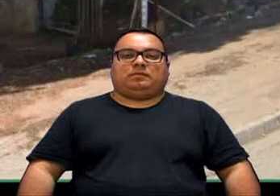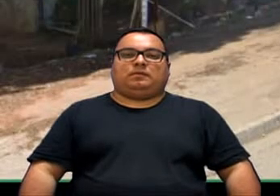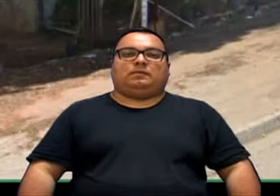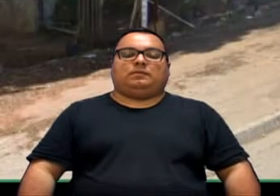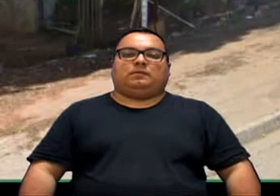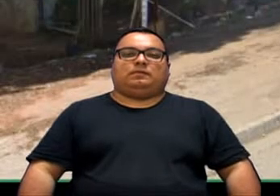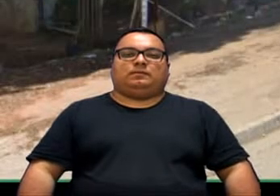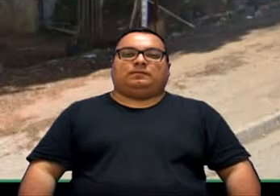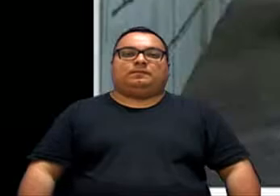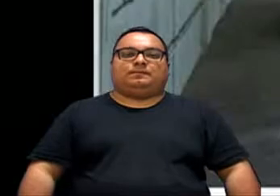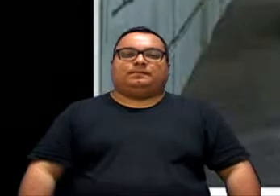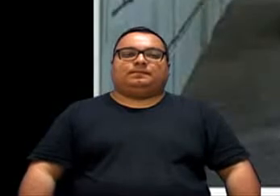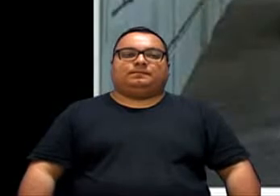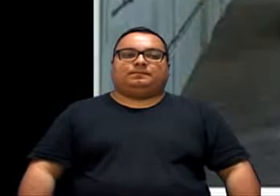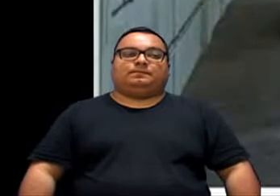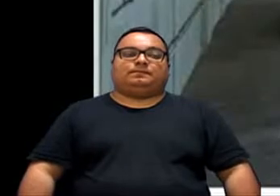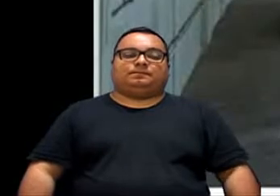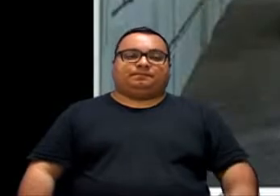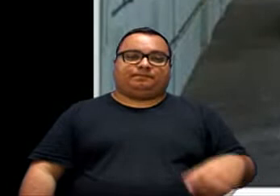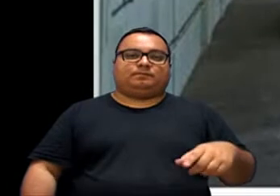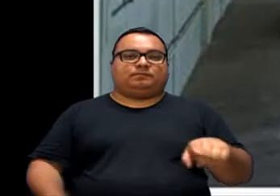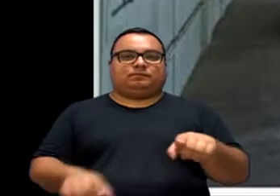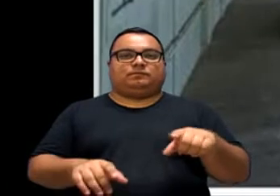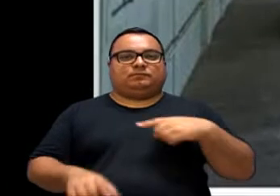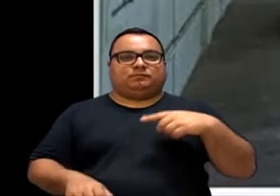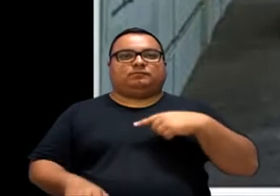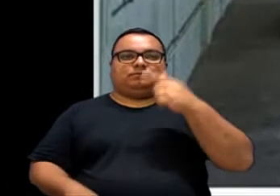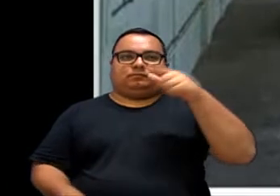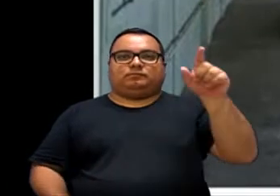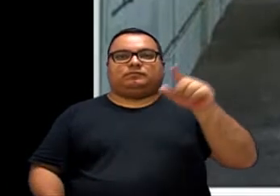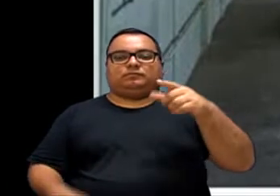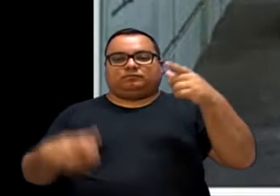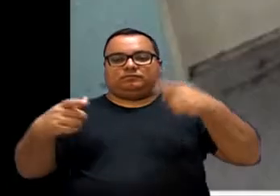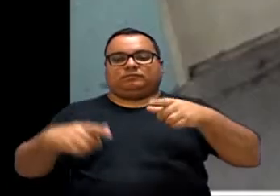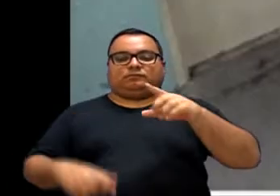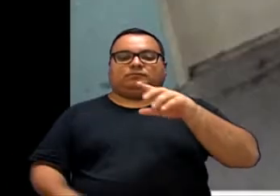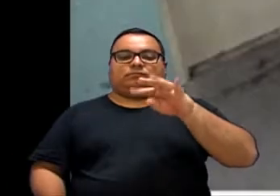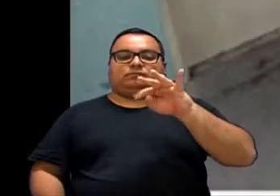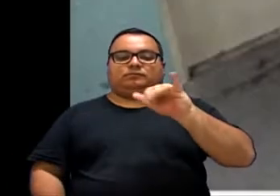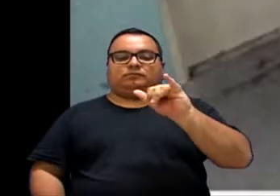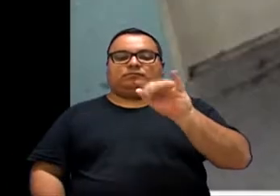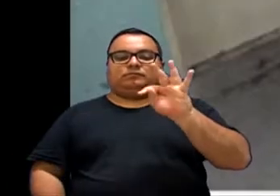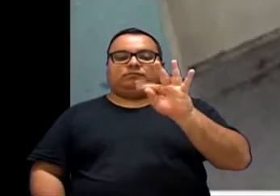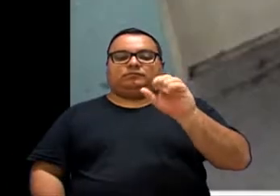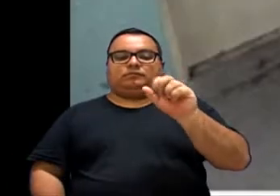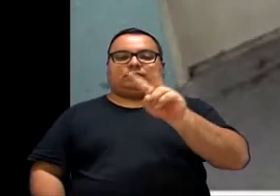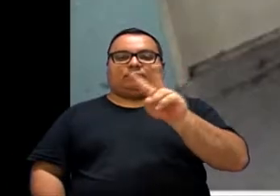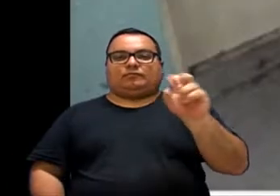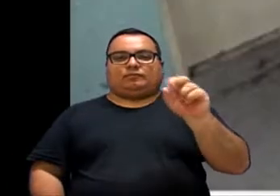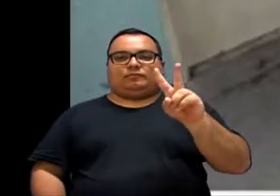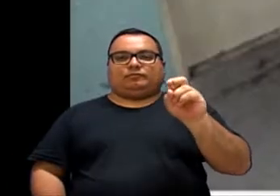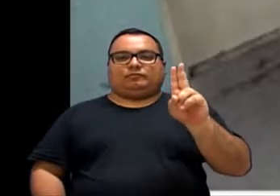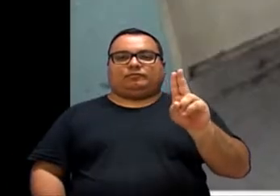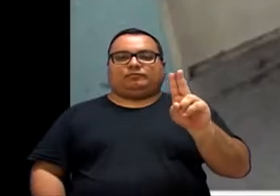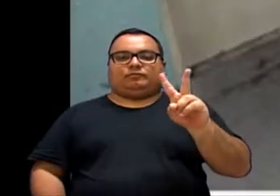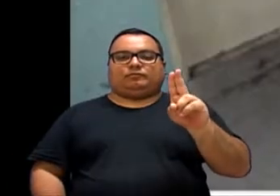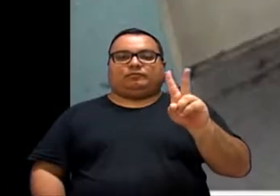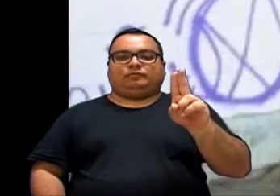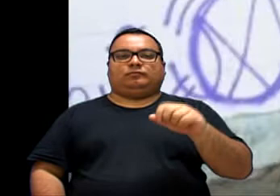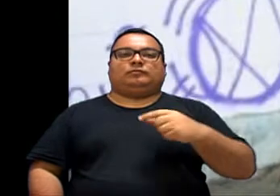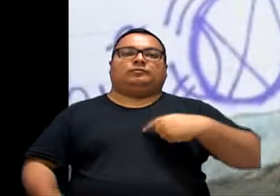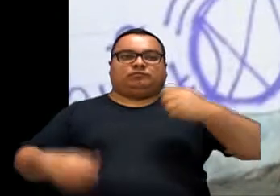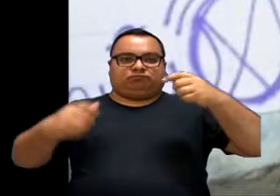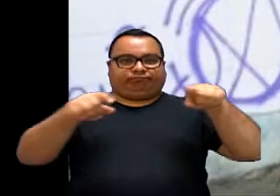ah oitavo aquele lá também aquela entrada tá horrível Olha o estado que está essa essa